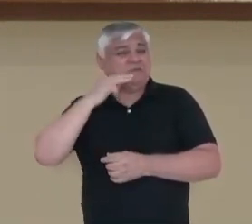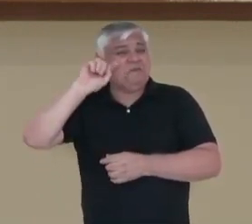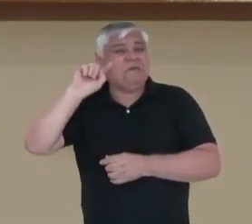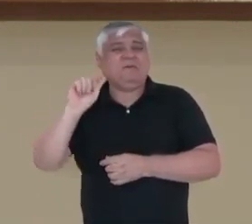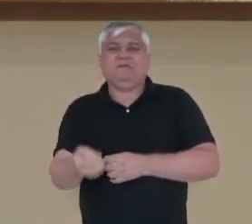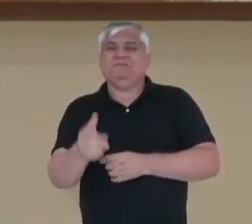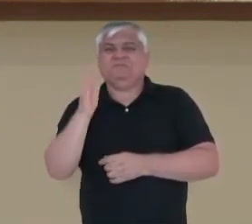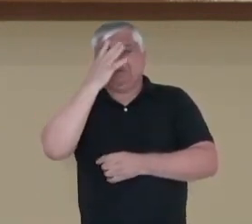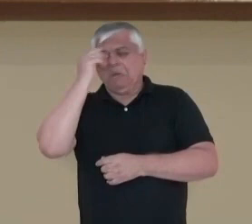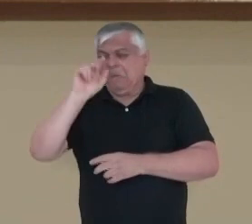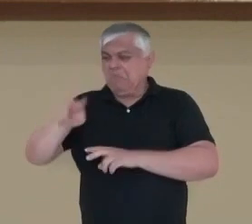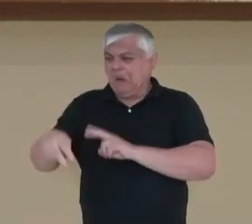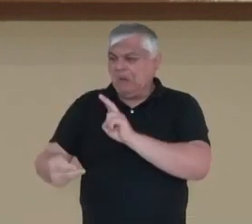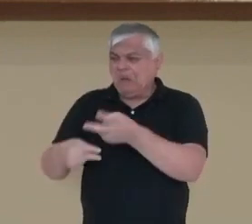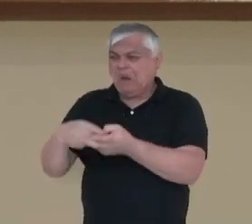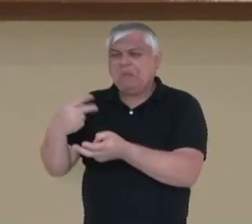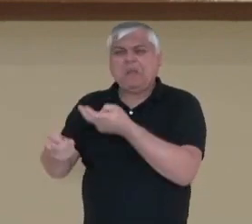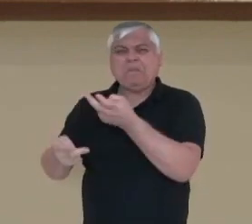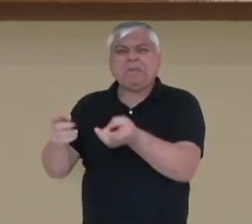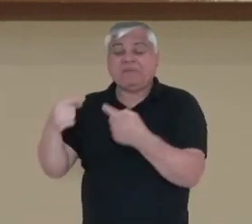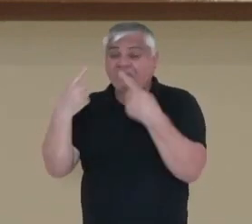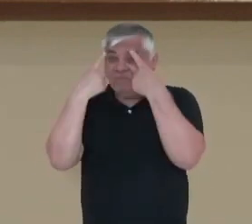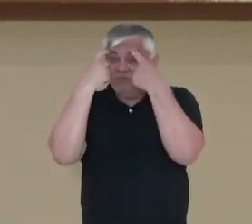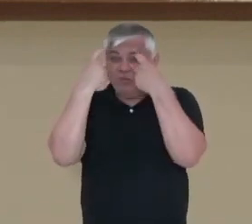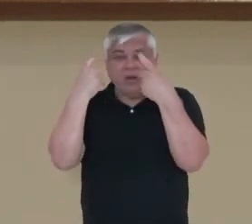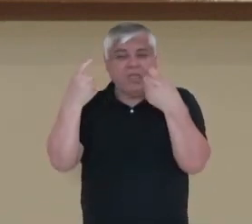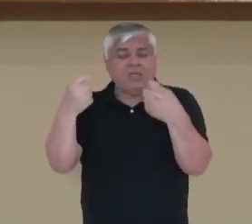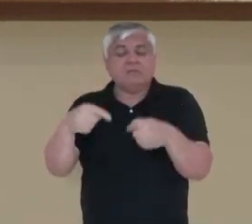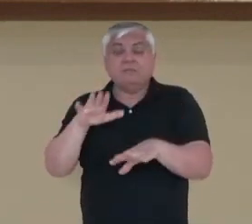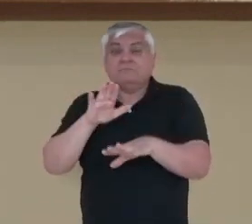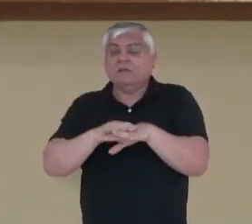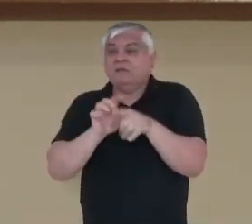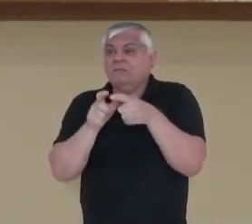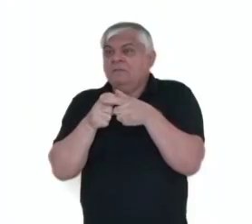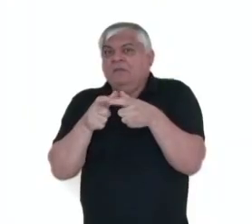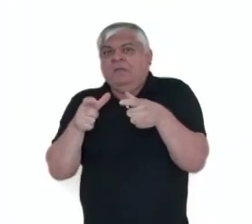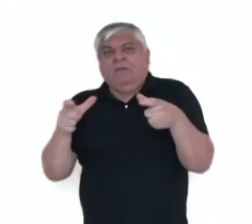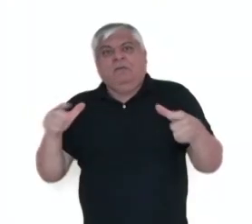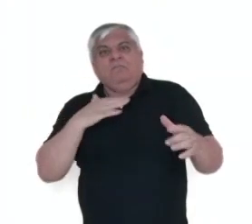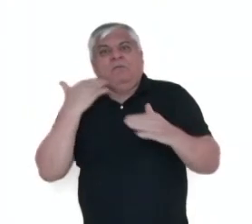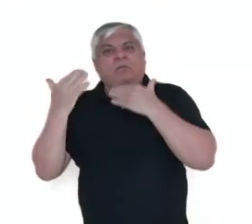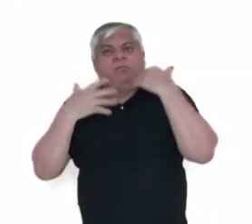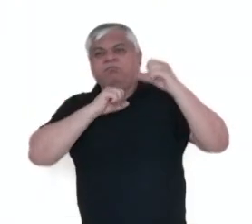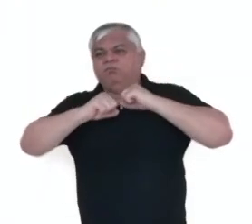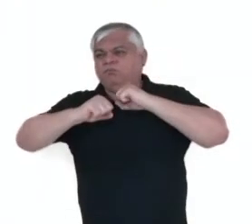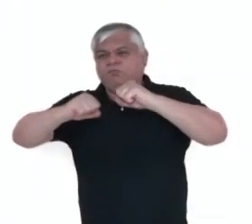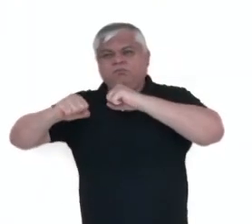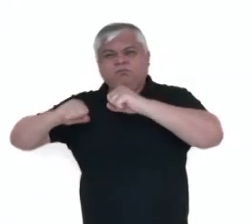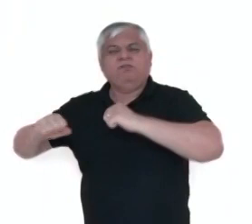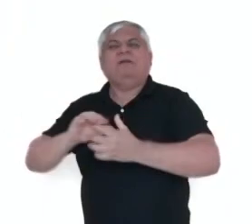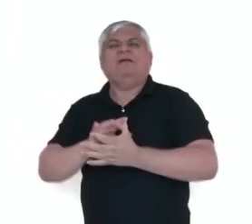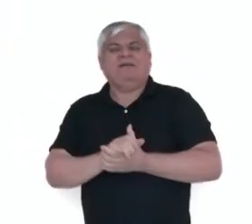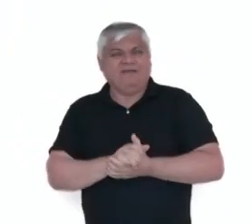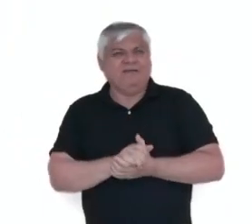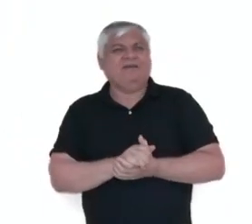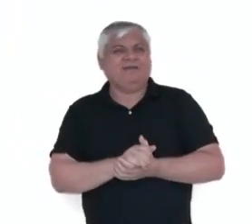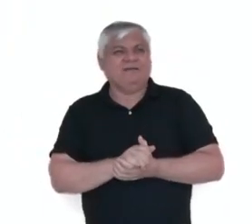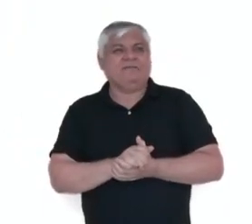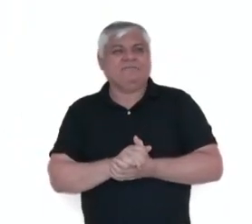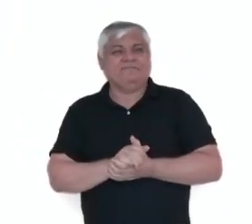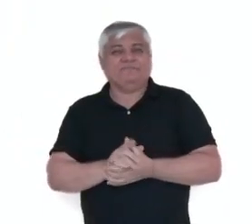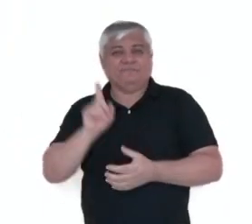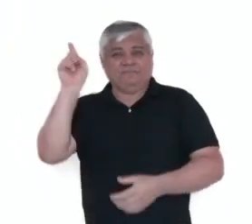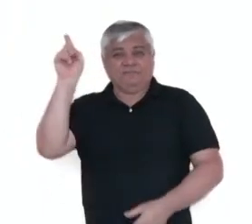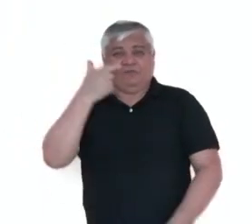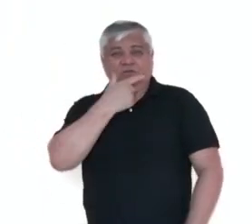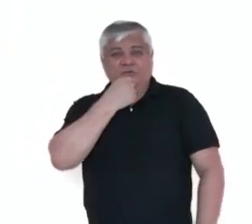parte de como foi essa violência ao povo do Congo, onde existe aqui um